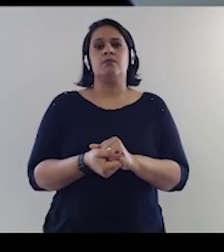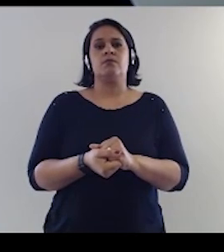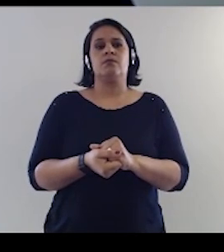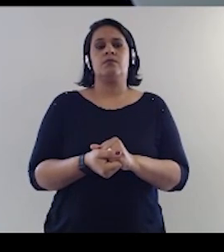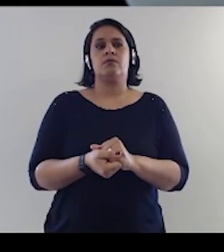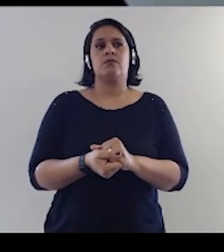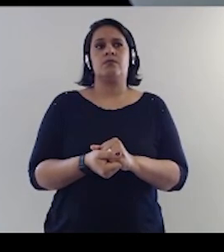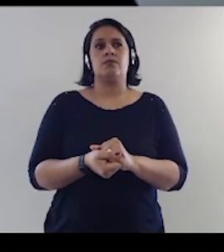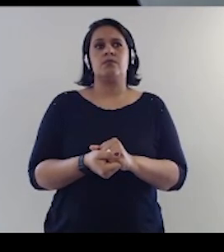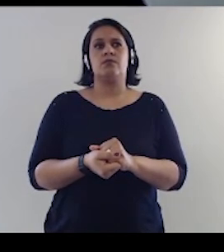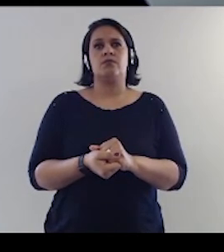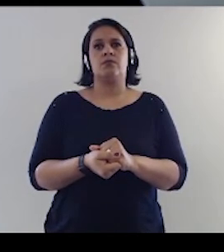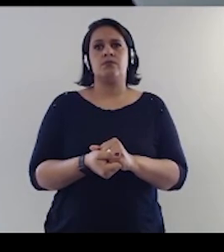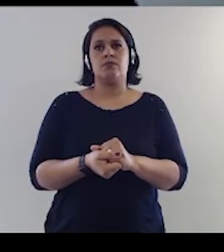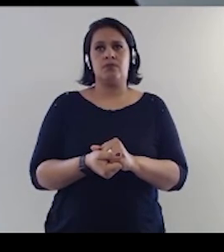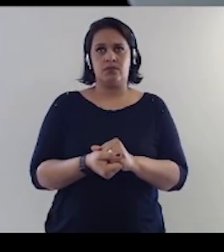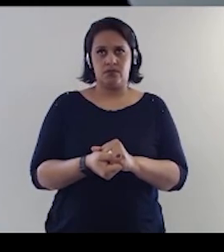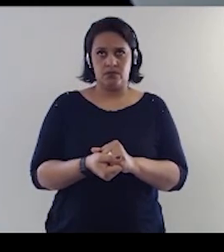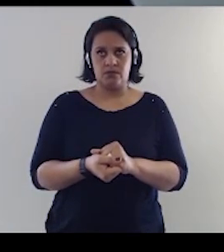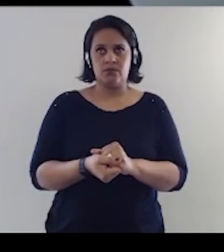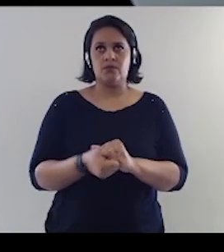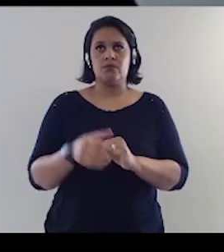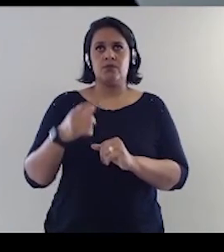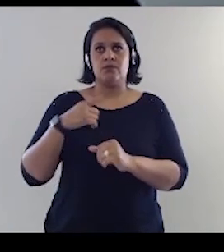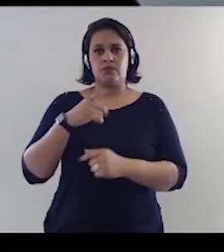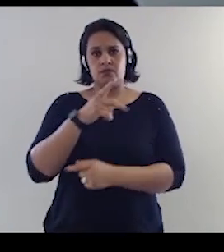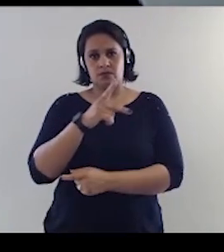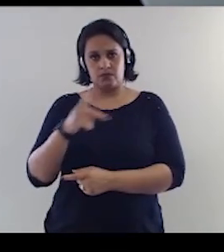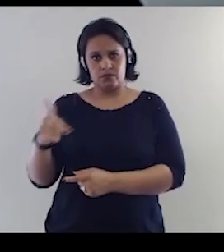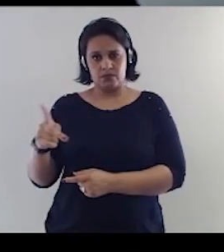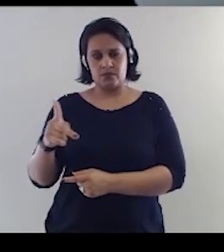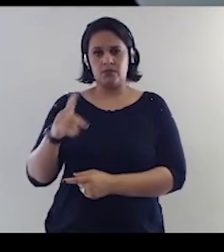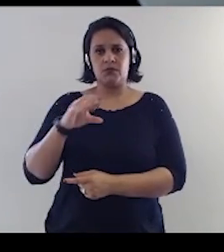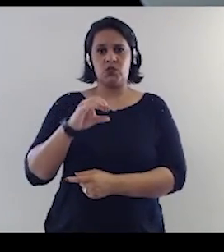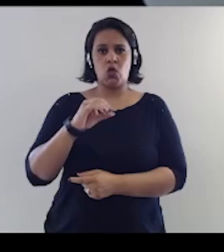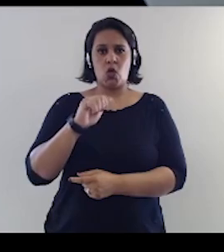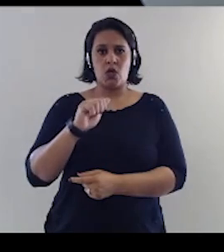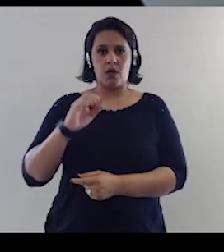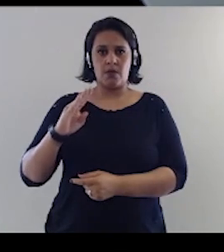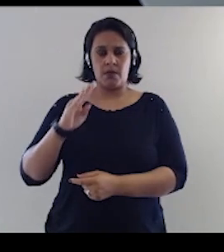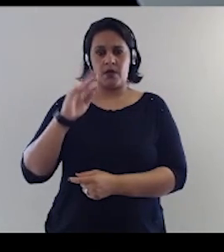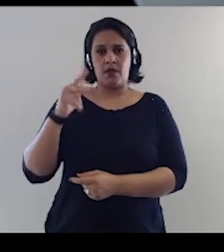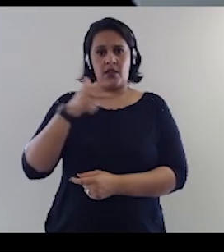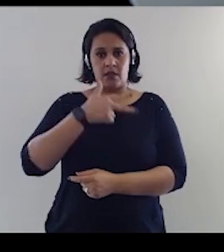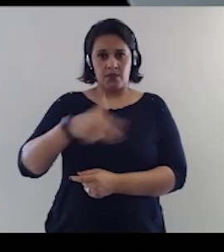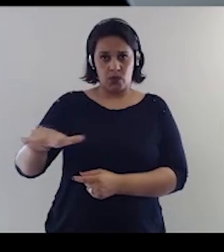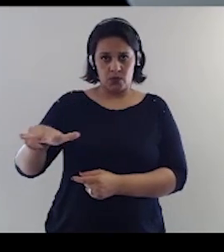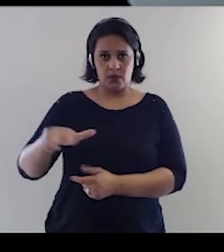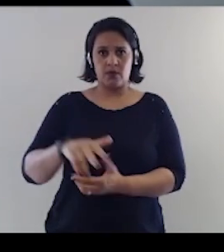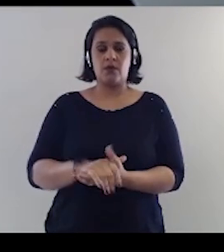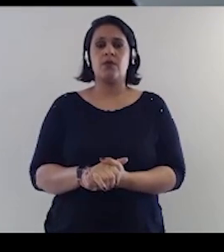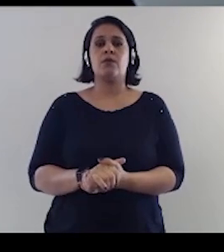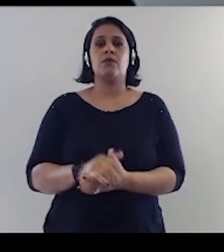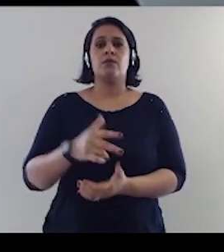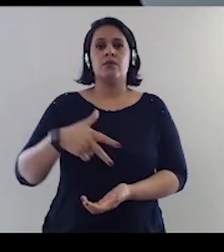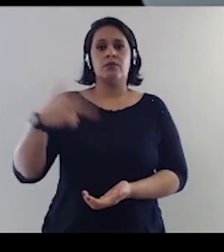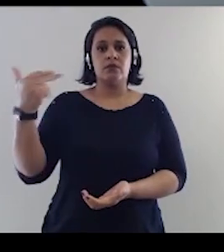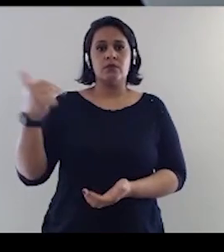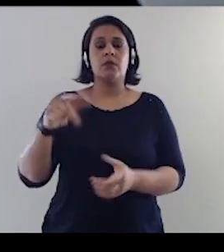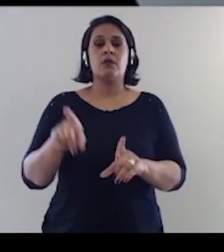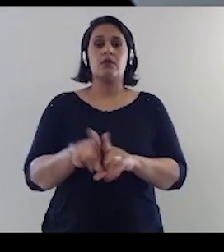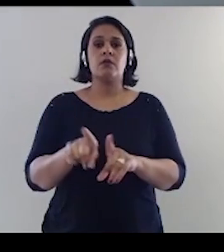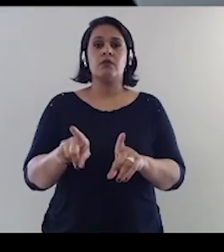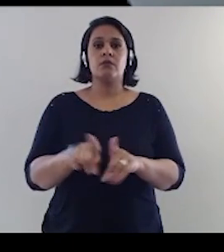Bastonário. Bastonário é uma expressão portuguesa, Sr. Presidente da OAB, Dr. Filipe Santa Cruz, e também mandar